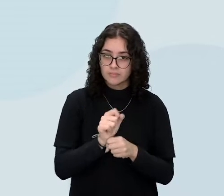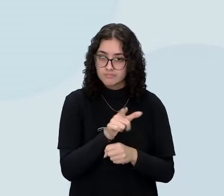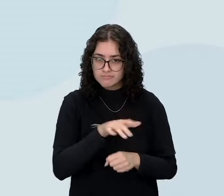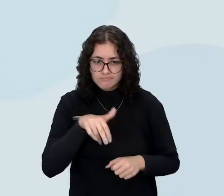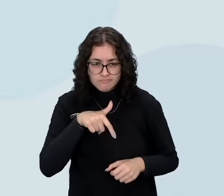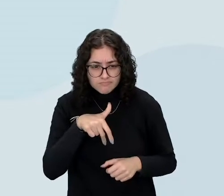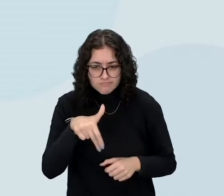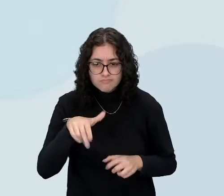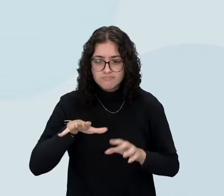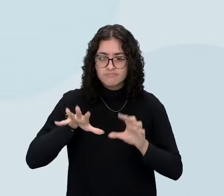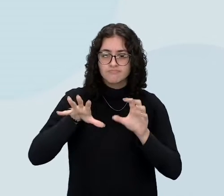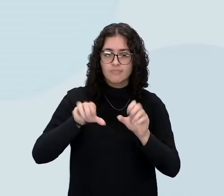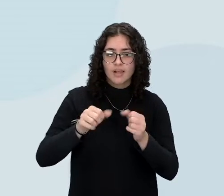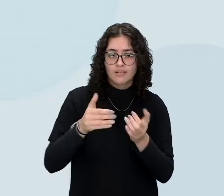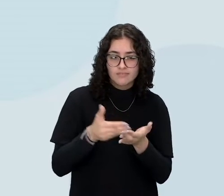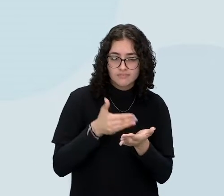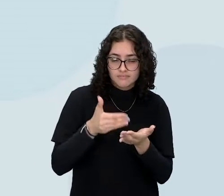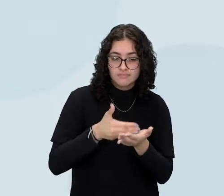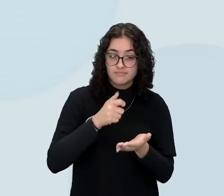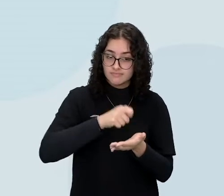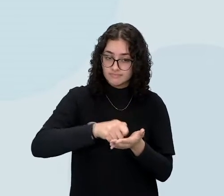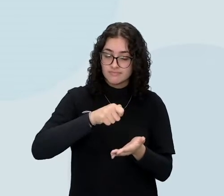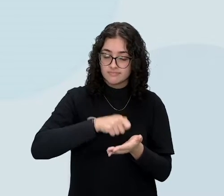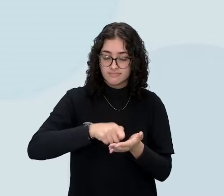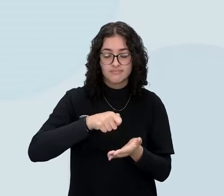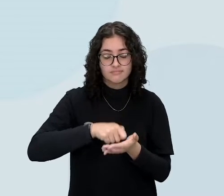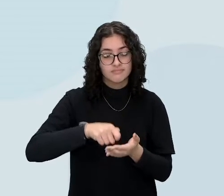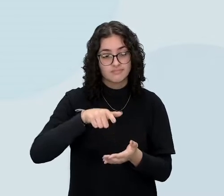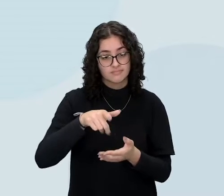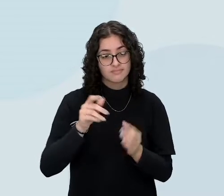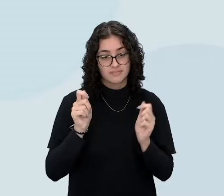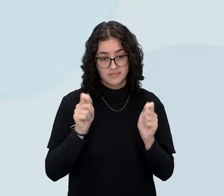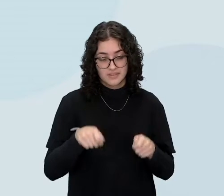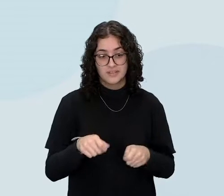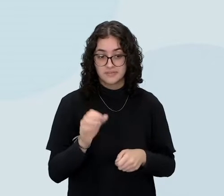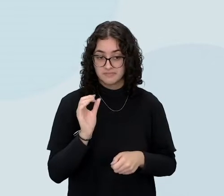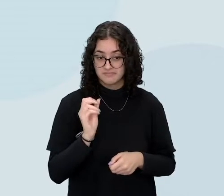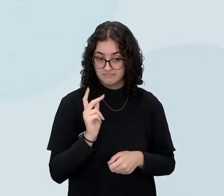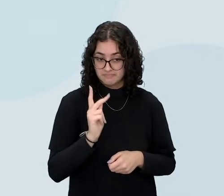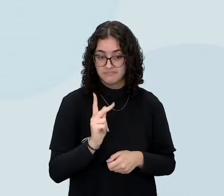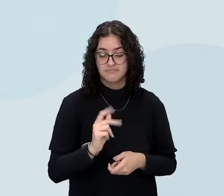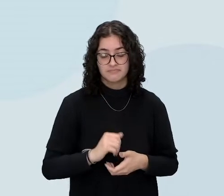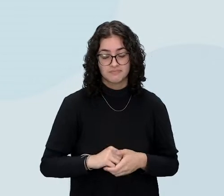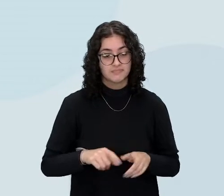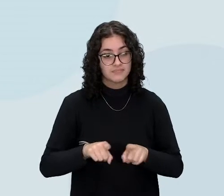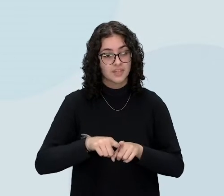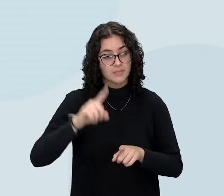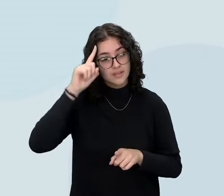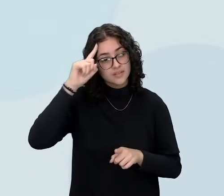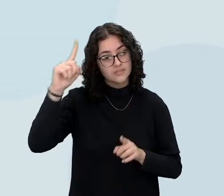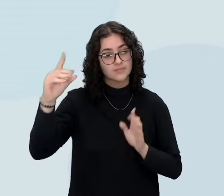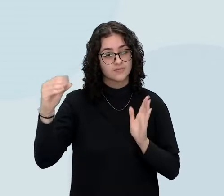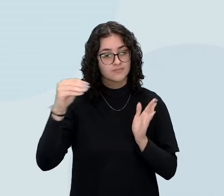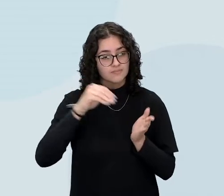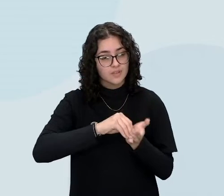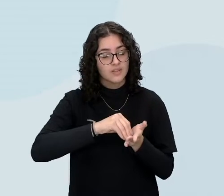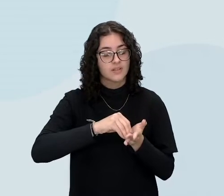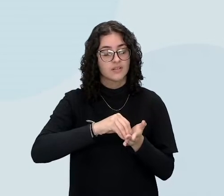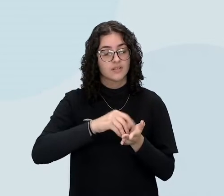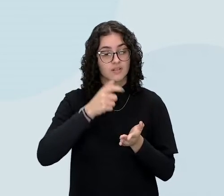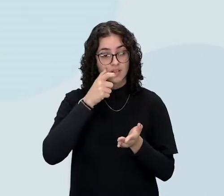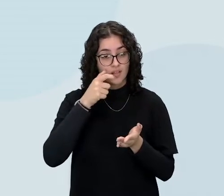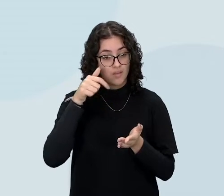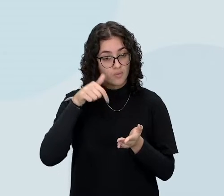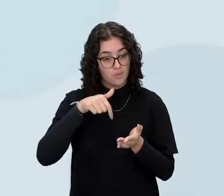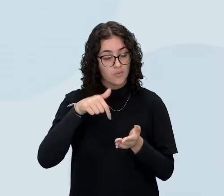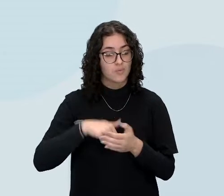têm para pegar aí o caderno de vocês para fazer as anotações. Coloquem a data que vocês estão assistindo a esse